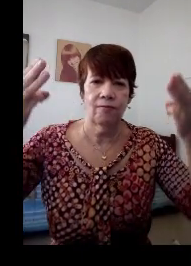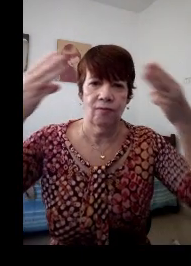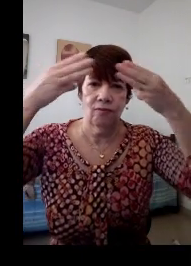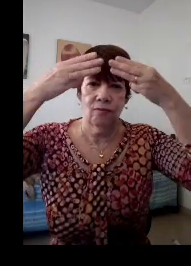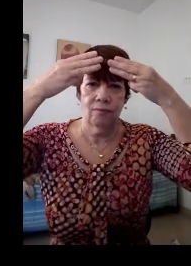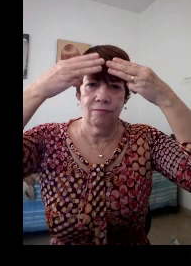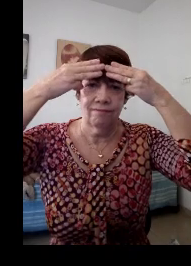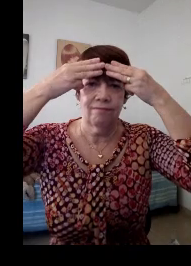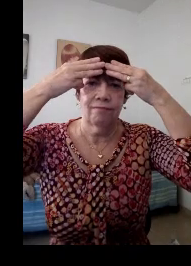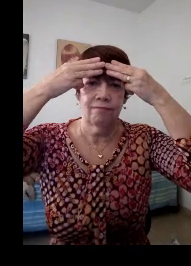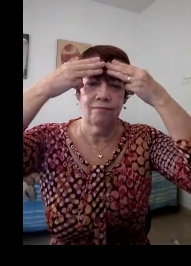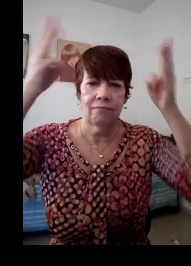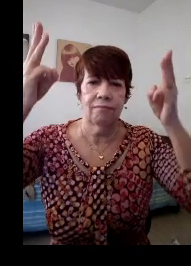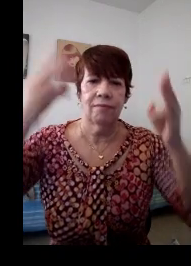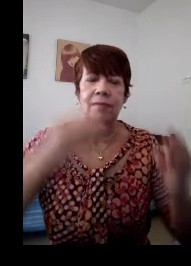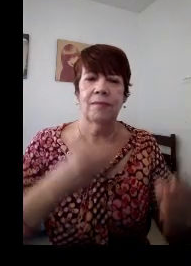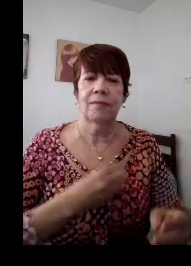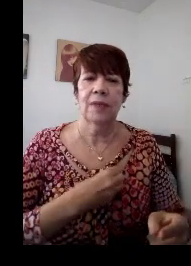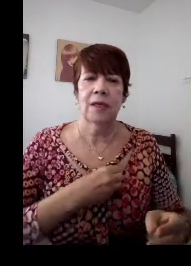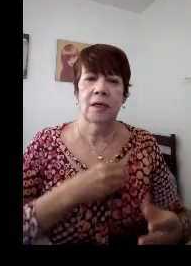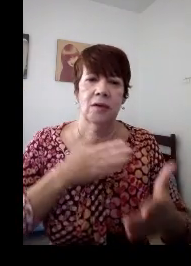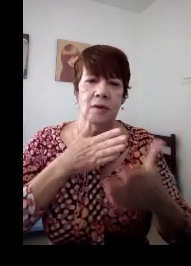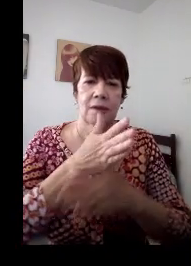Muitas das vezes nós começamos a